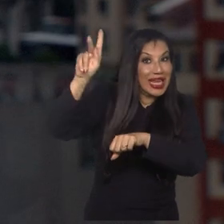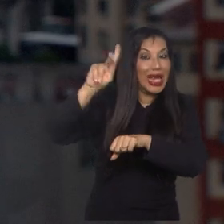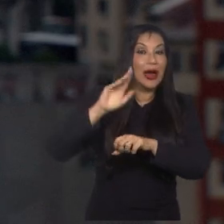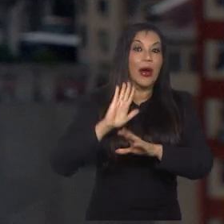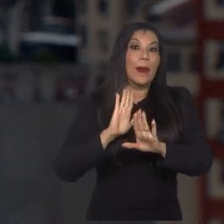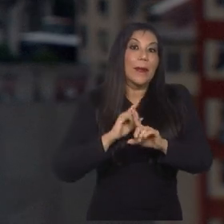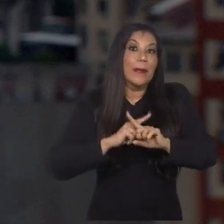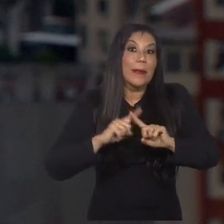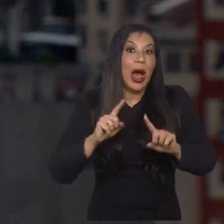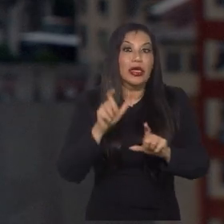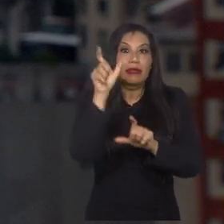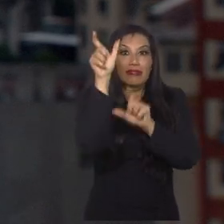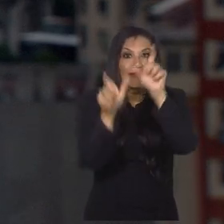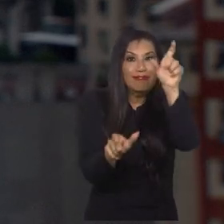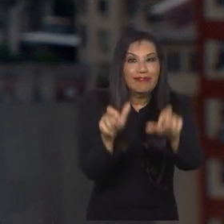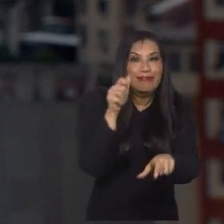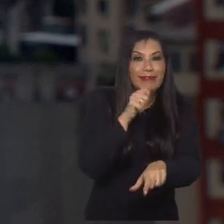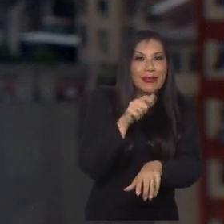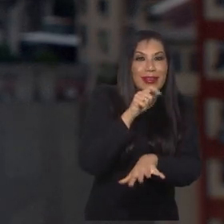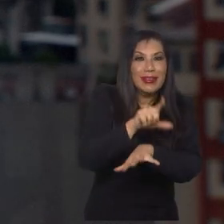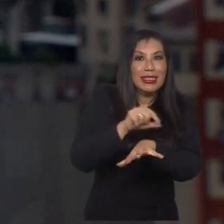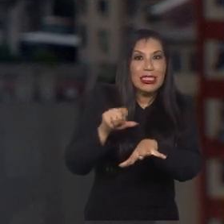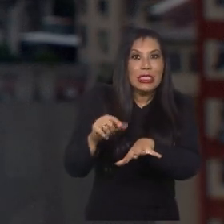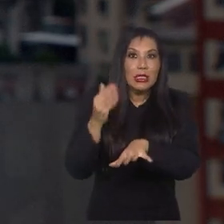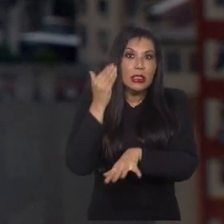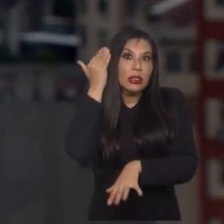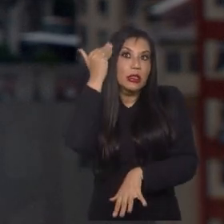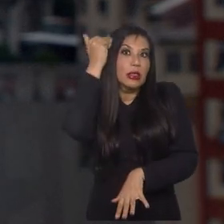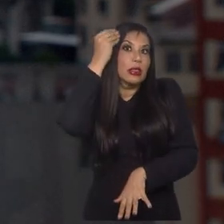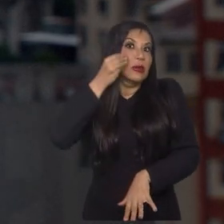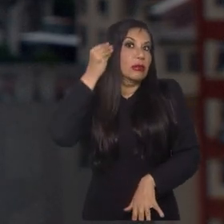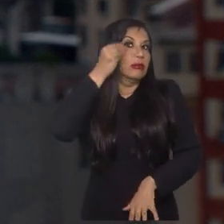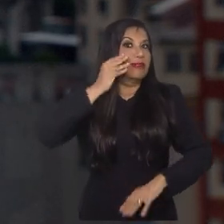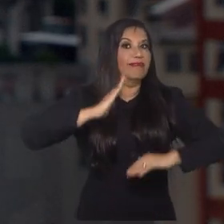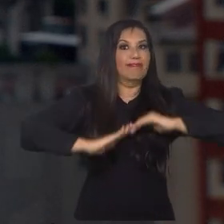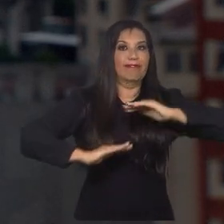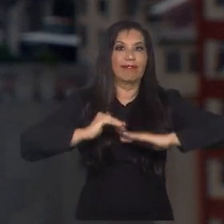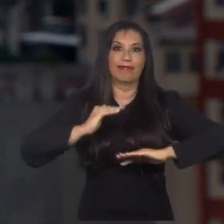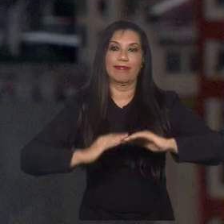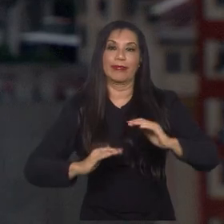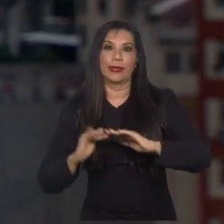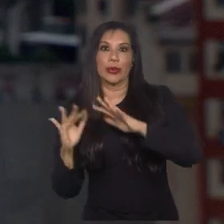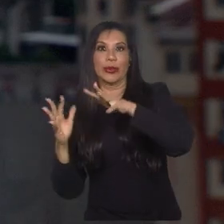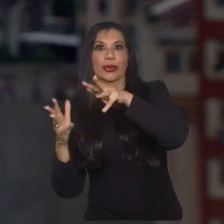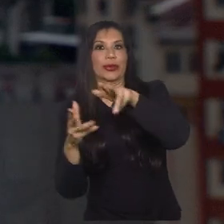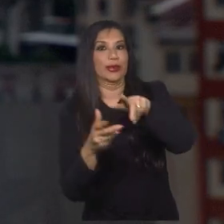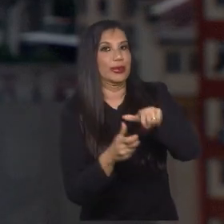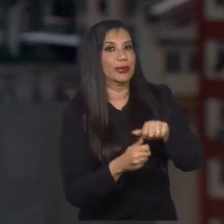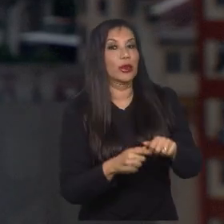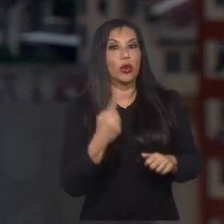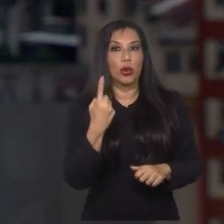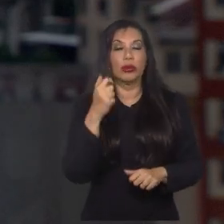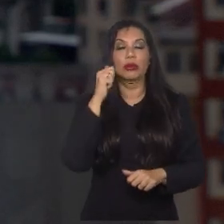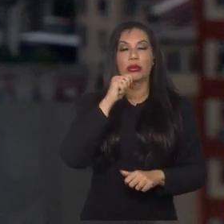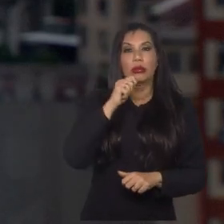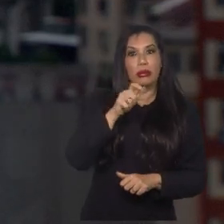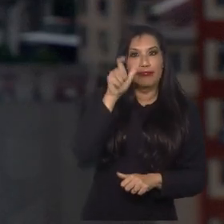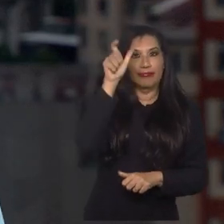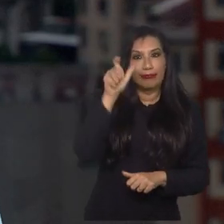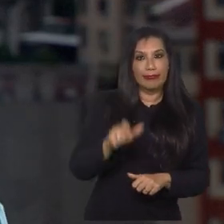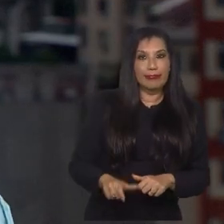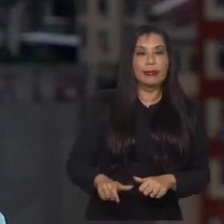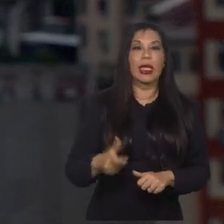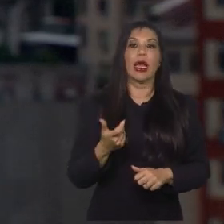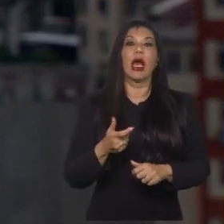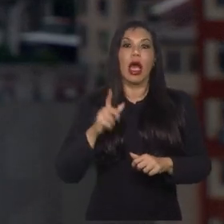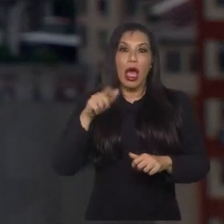tem jogadoras de muito nome ou de muita, digamos, relevância no cenário internacional. Tem uma jogadora que é a Anne